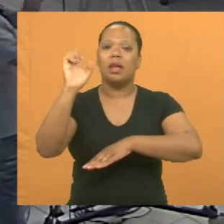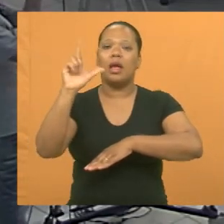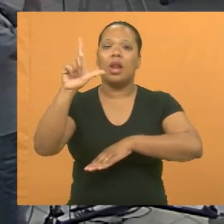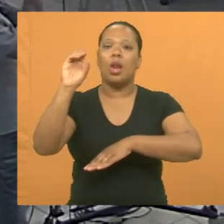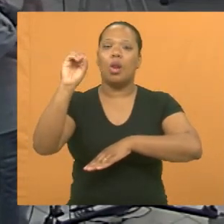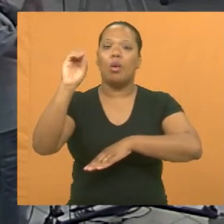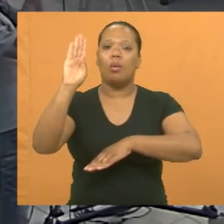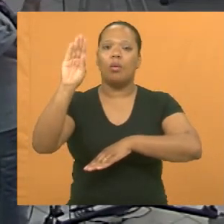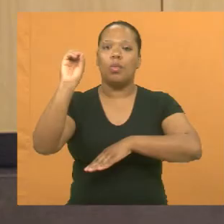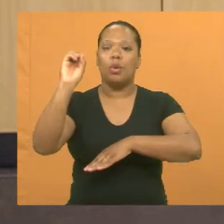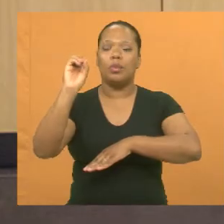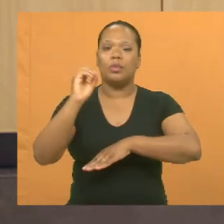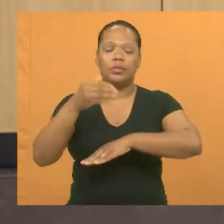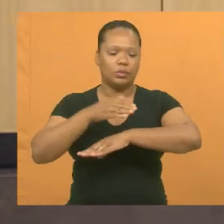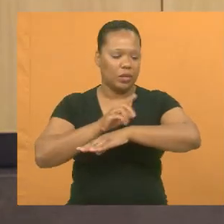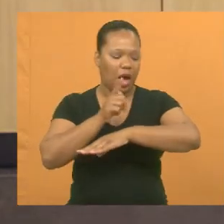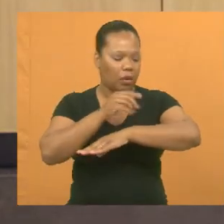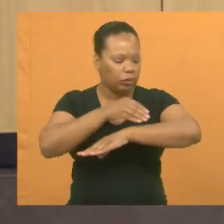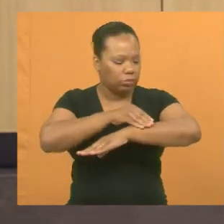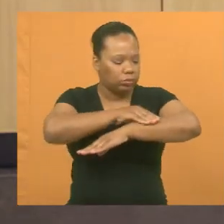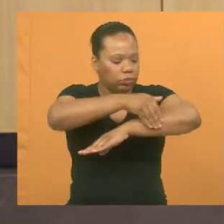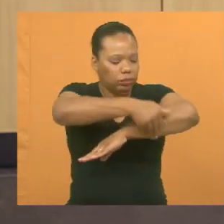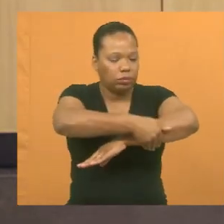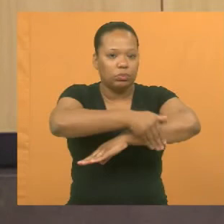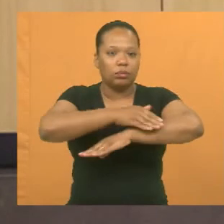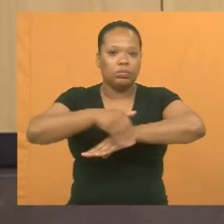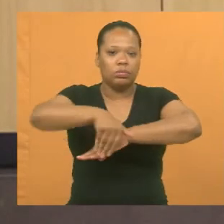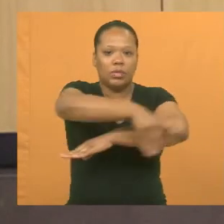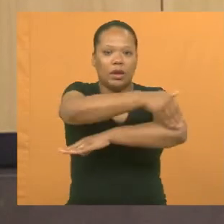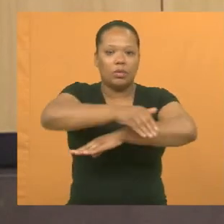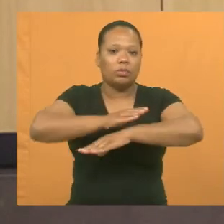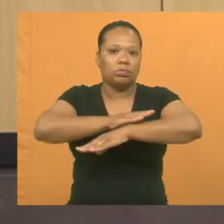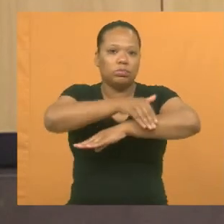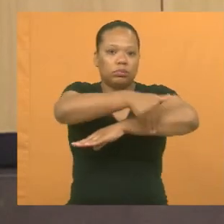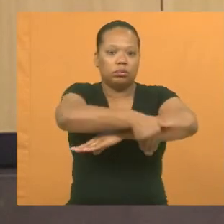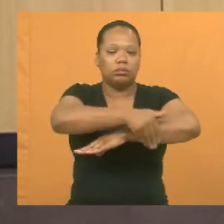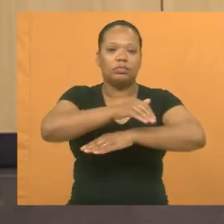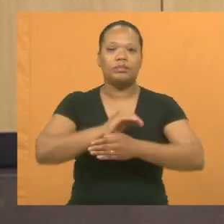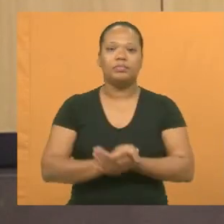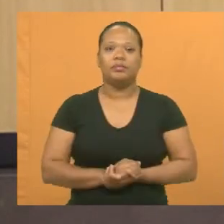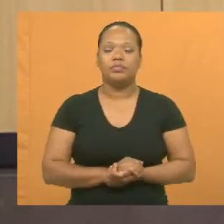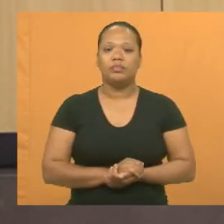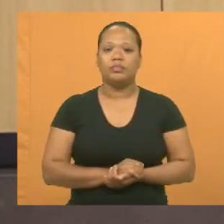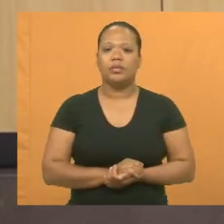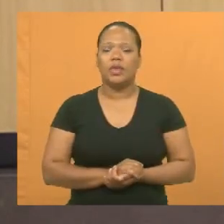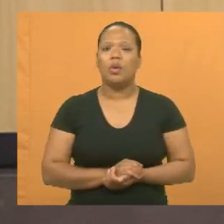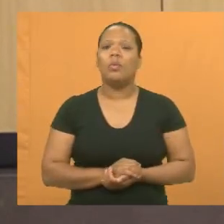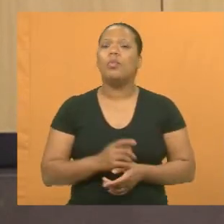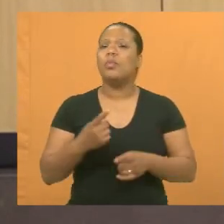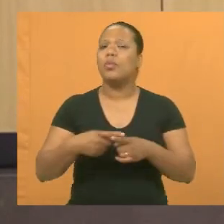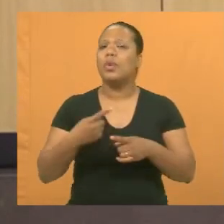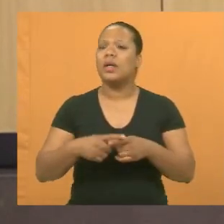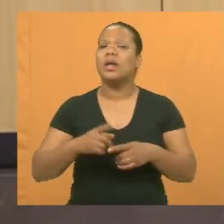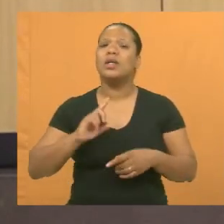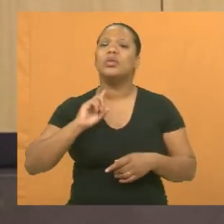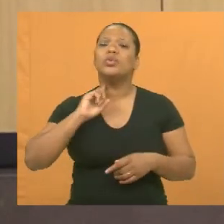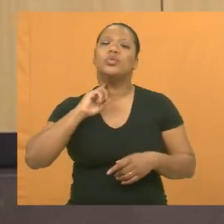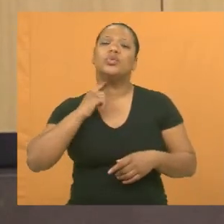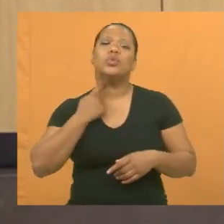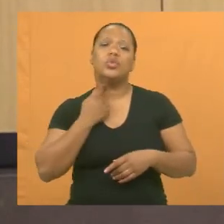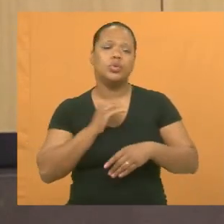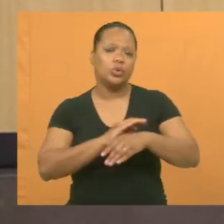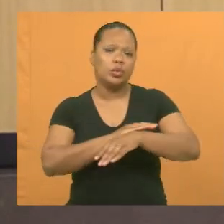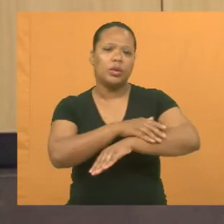Só cumprimentando a fala de vocês, uma das questões que favorece o entupimento das bocas de lobos